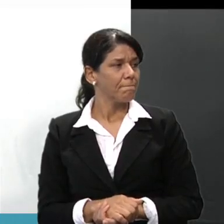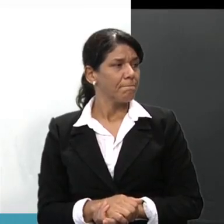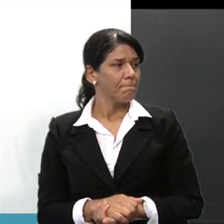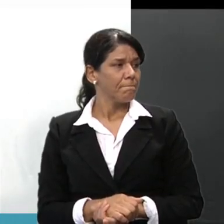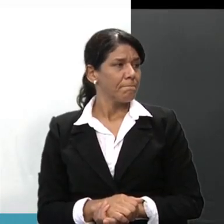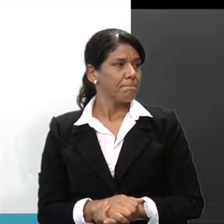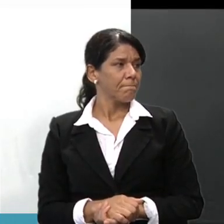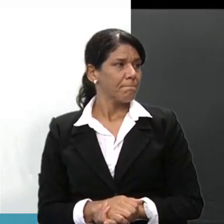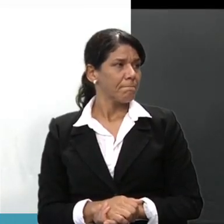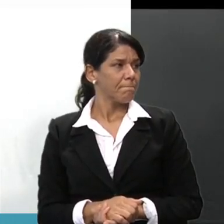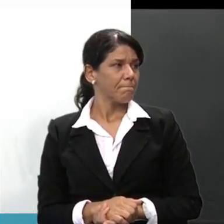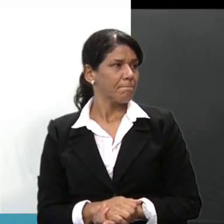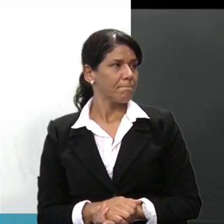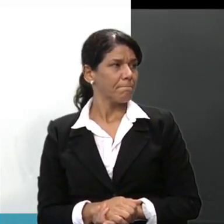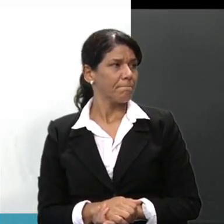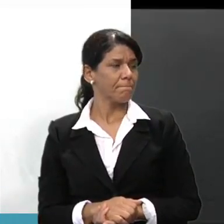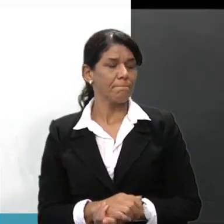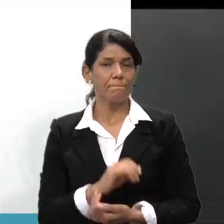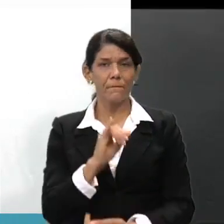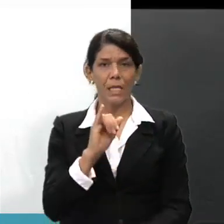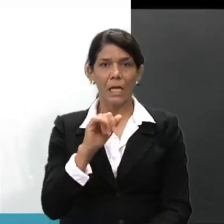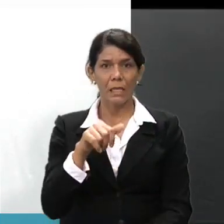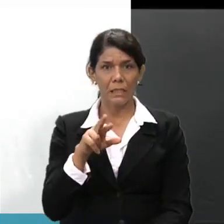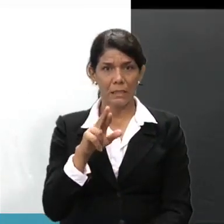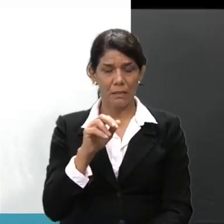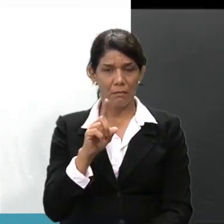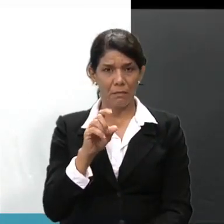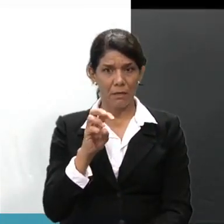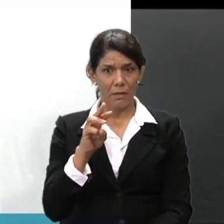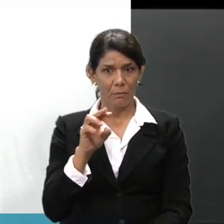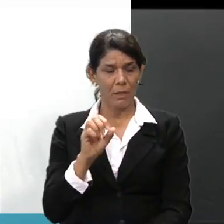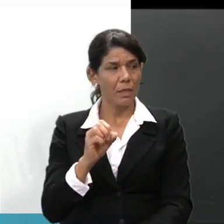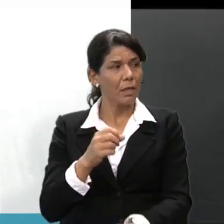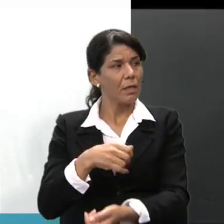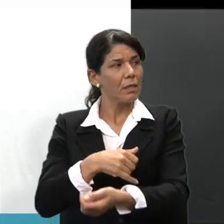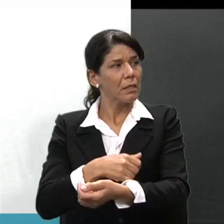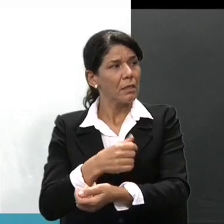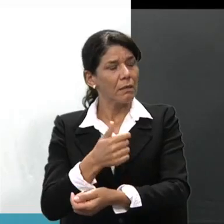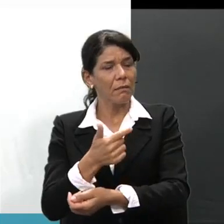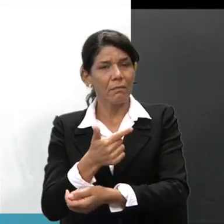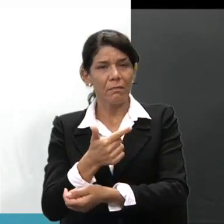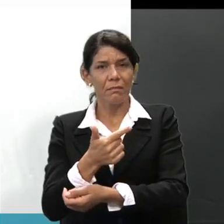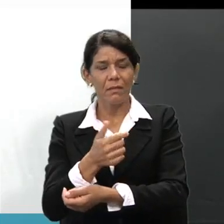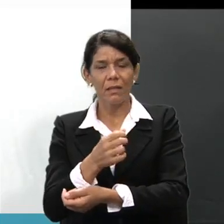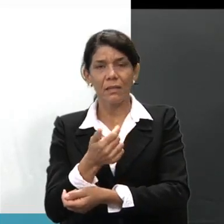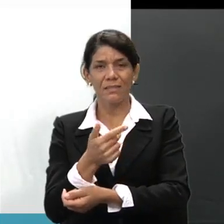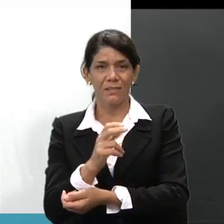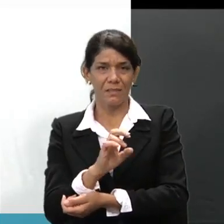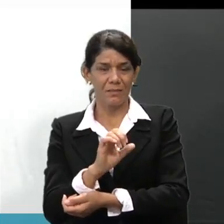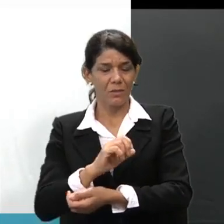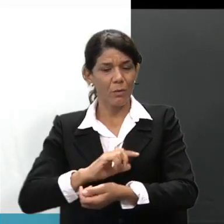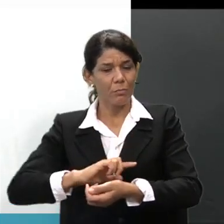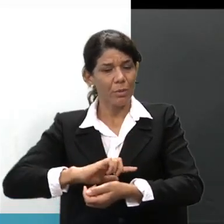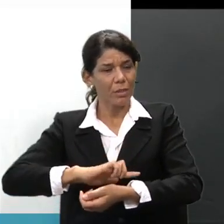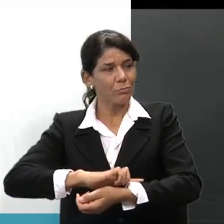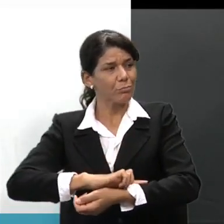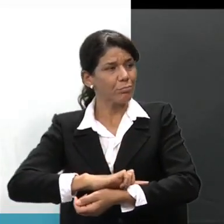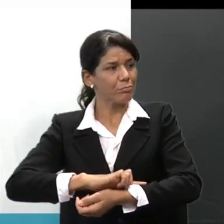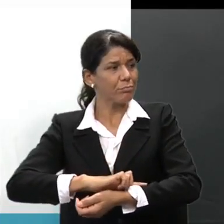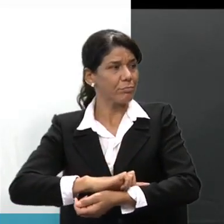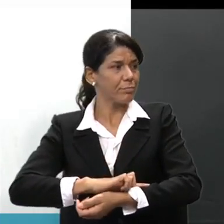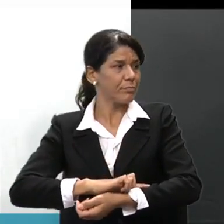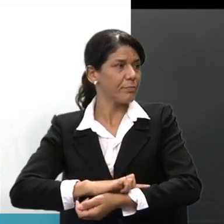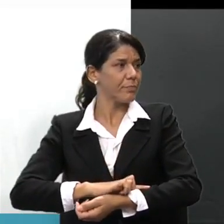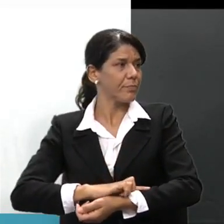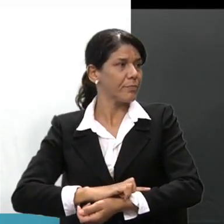Enquanto que a intradérmica é uma angulação bem pequena, de 10 a 15, por quê? Na intradérmica,